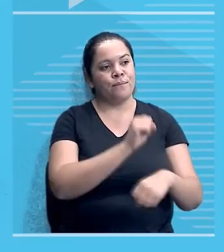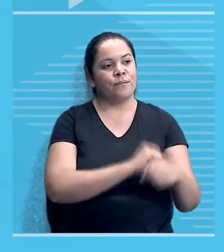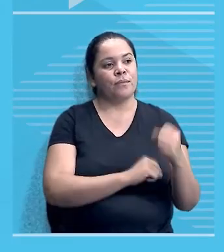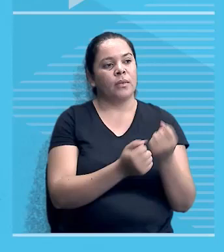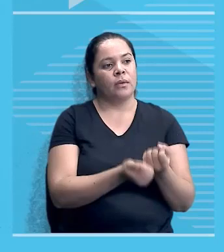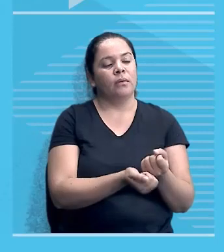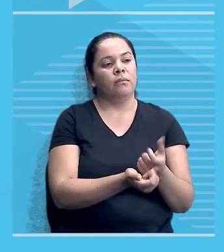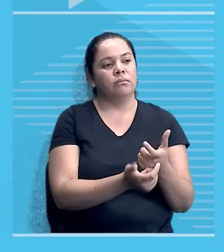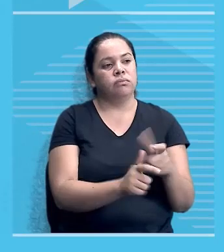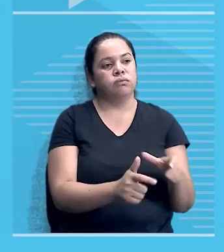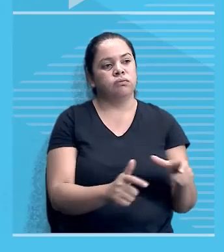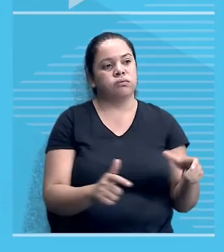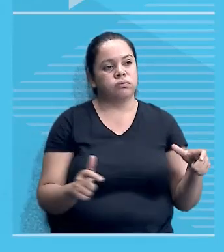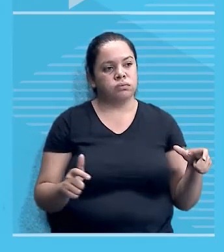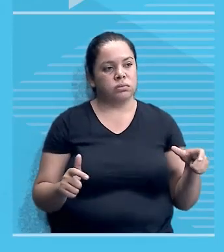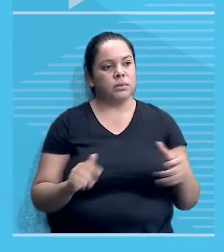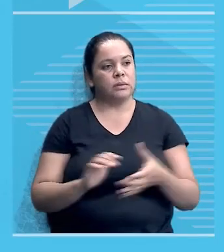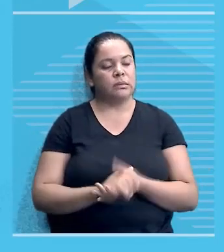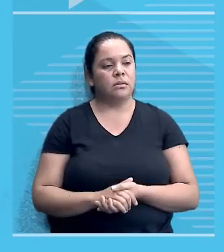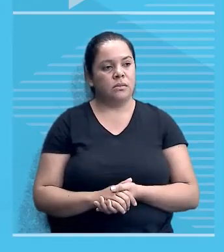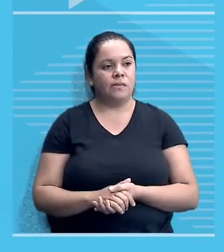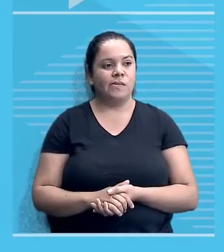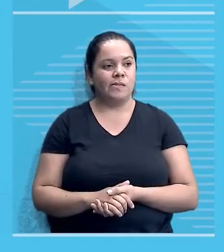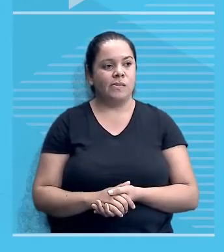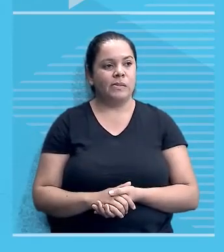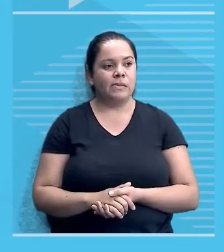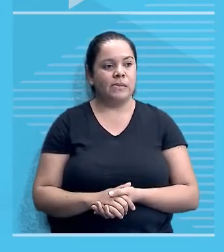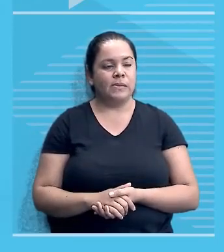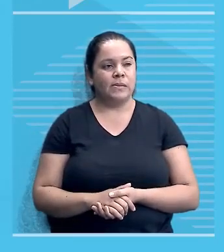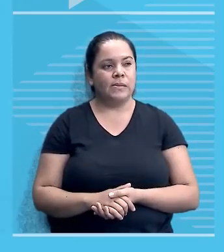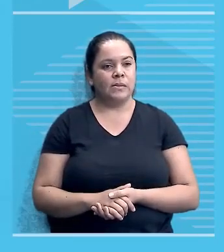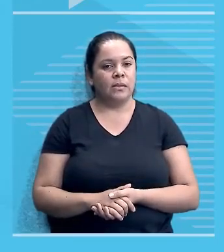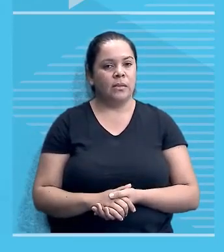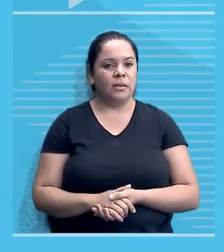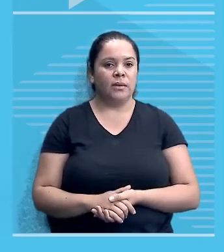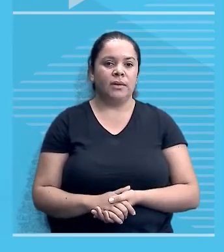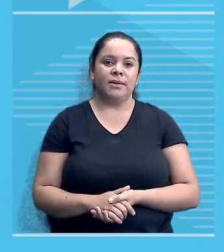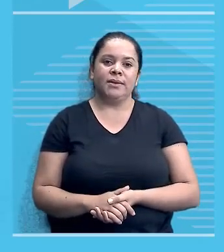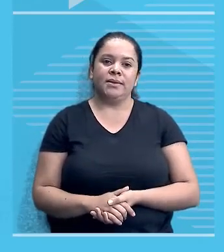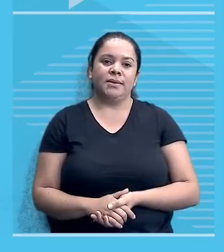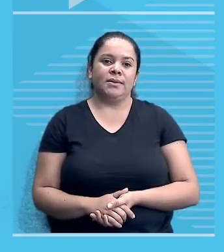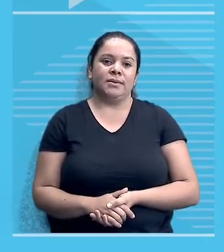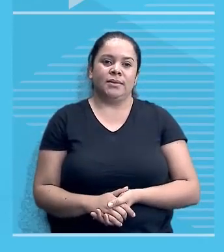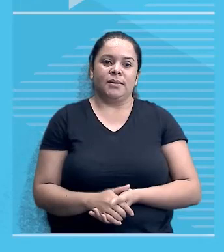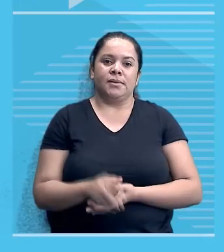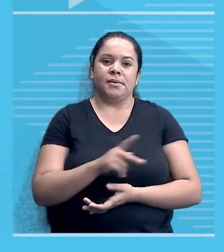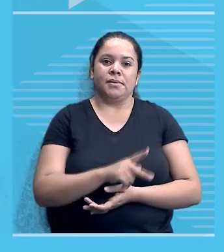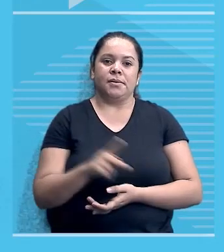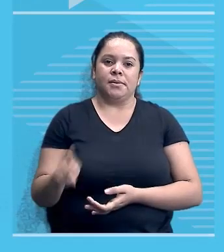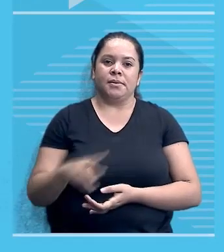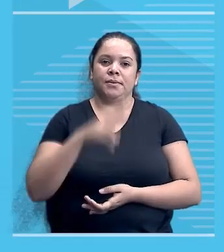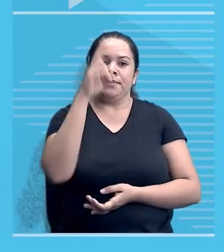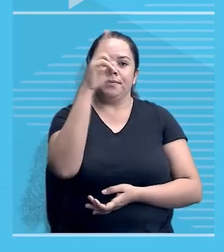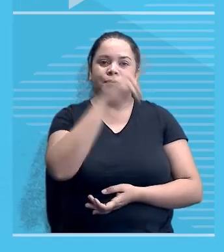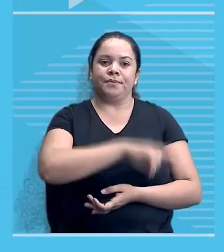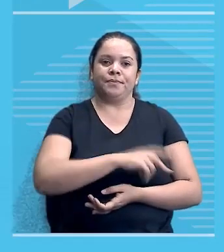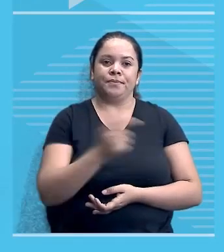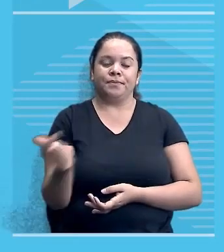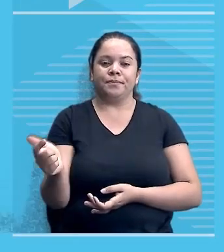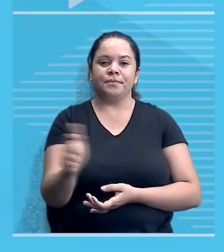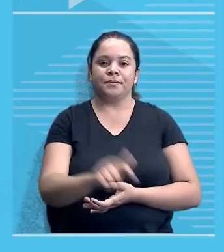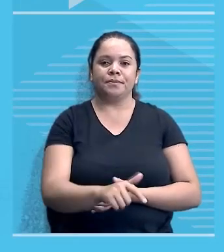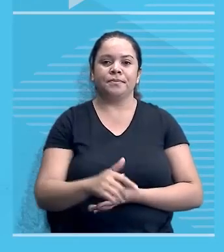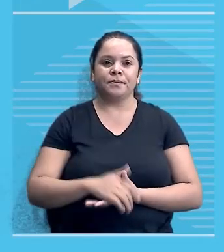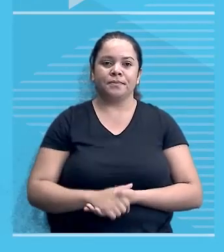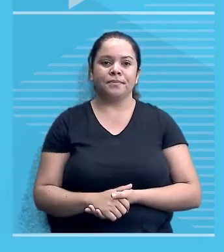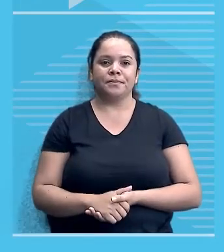tá então no sexto de 2010 o IBGE constatou que a participação da população urbana no